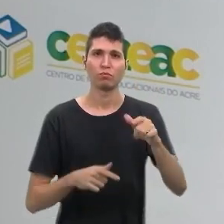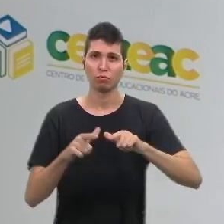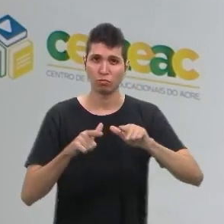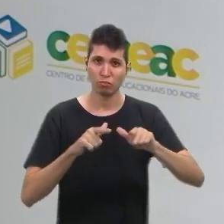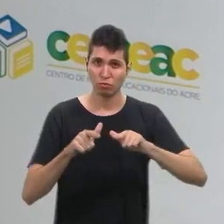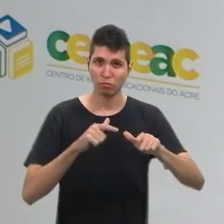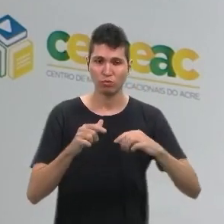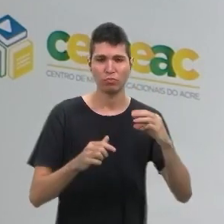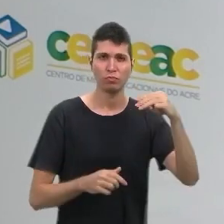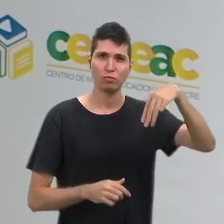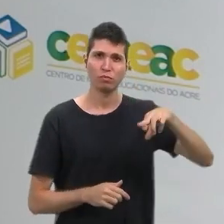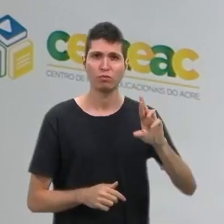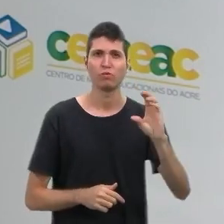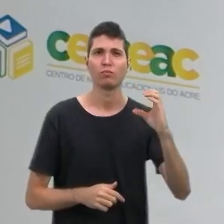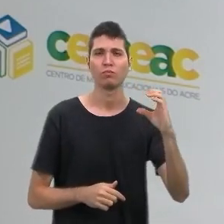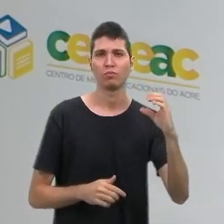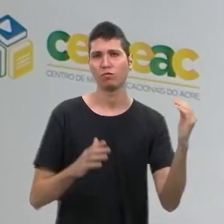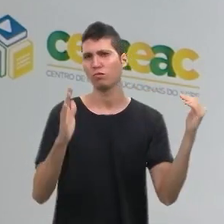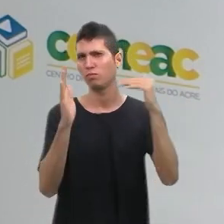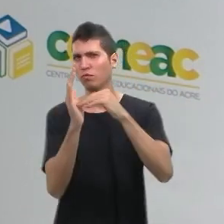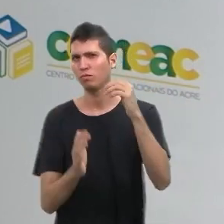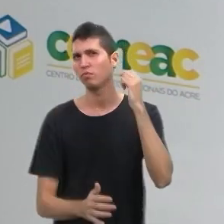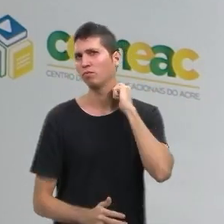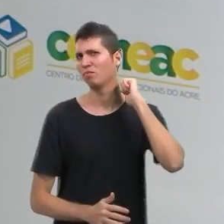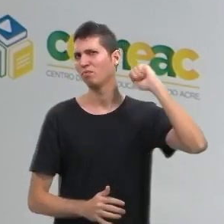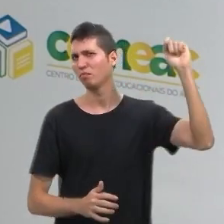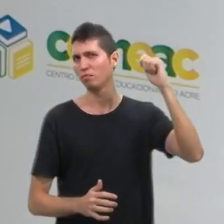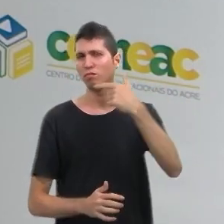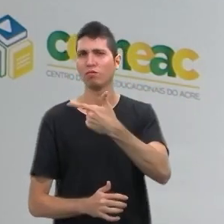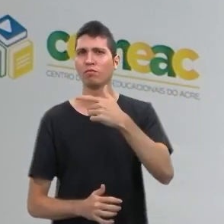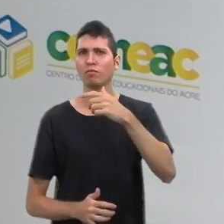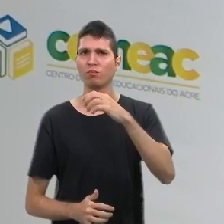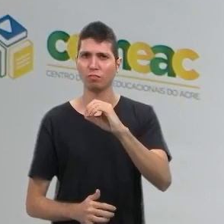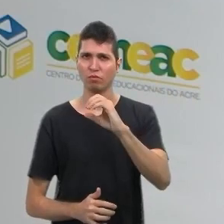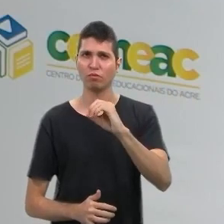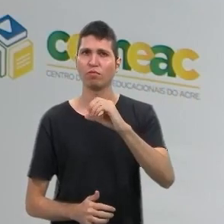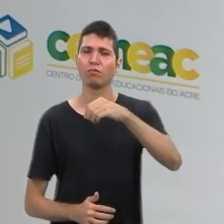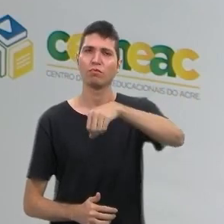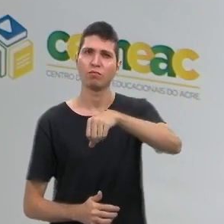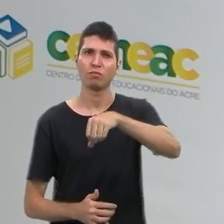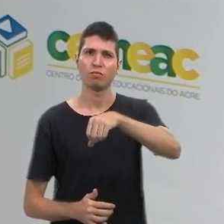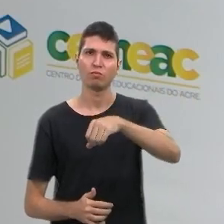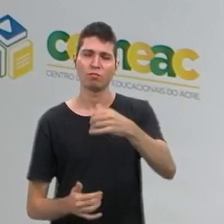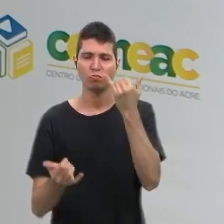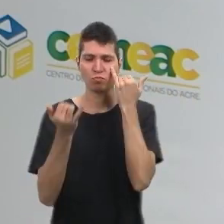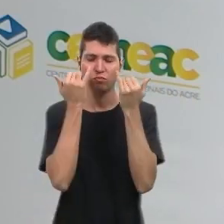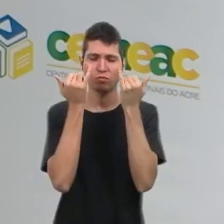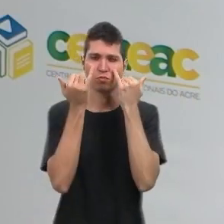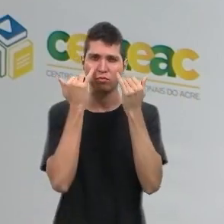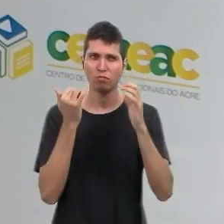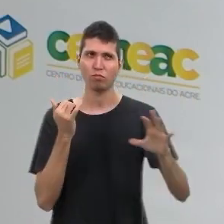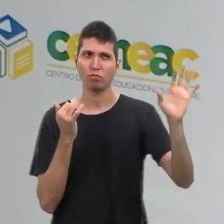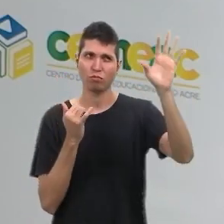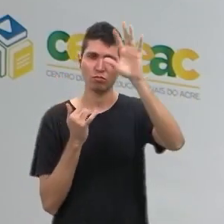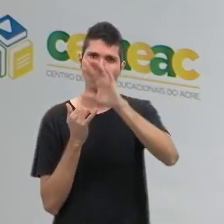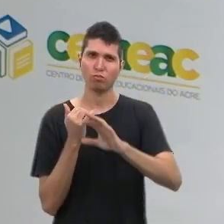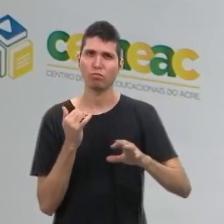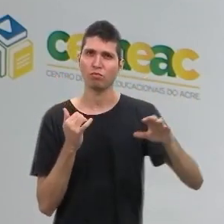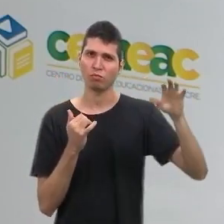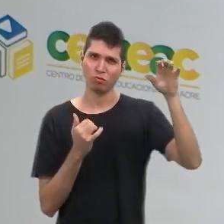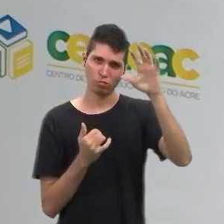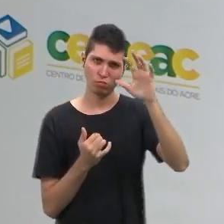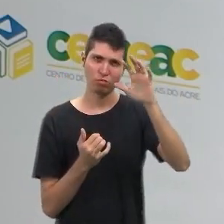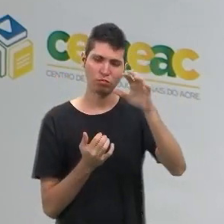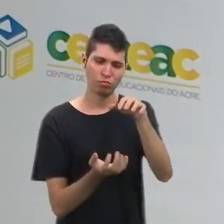março de 2008 a abril de 2009, obtida com base nos dados observados nas regiões